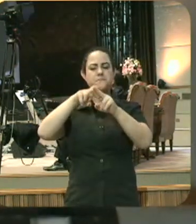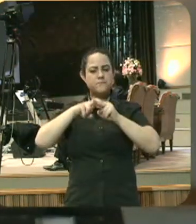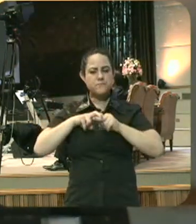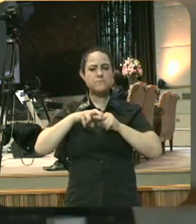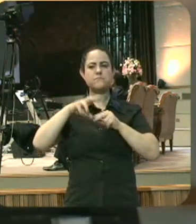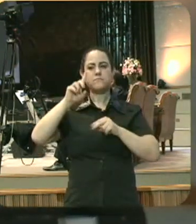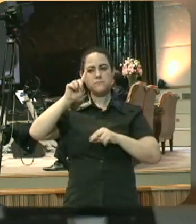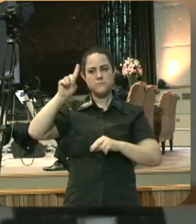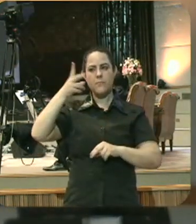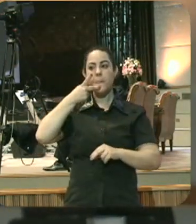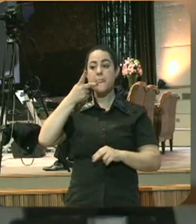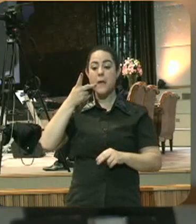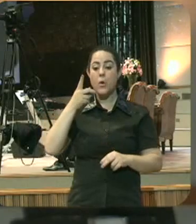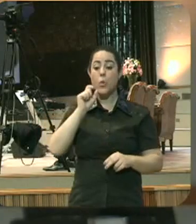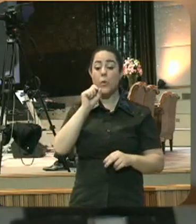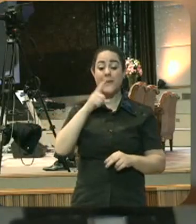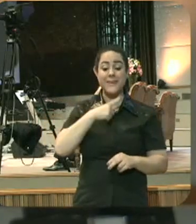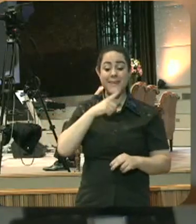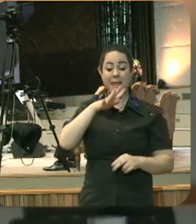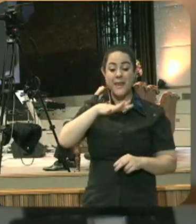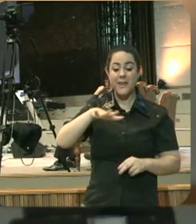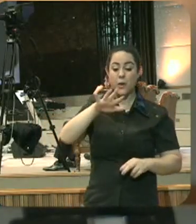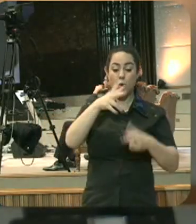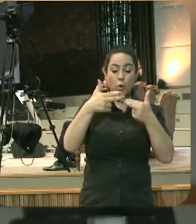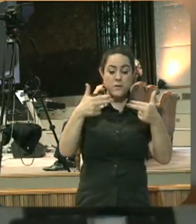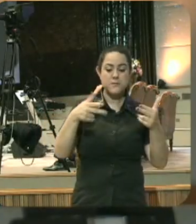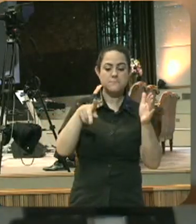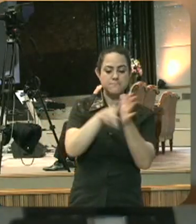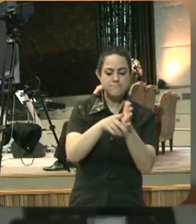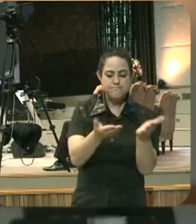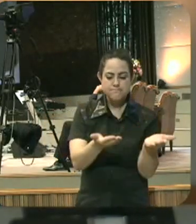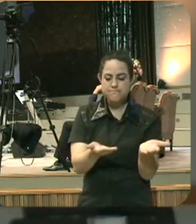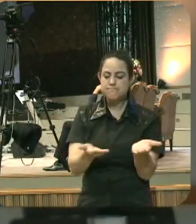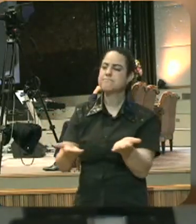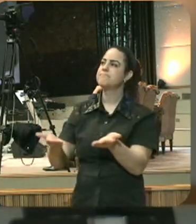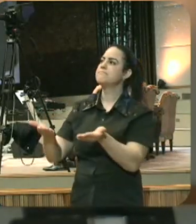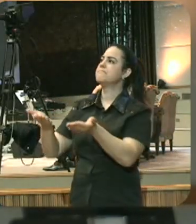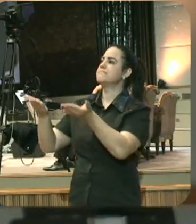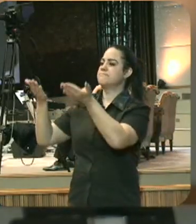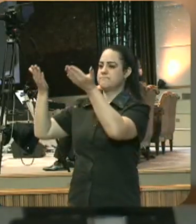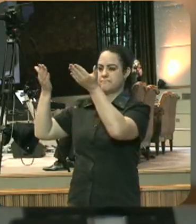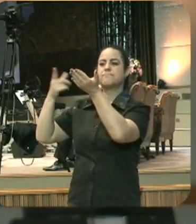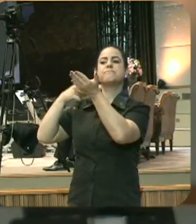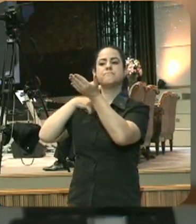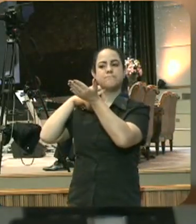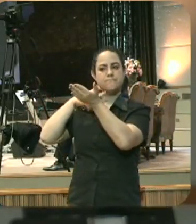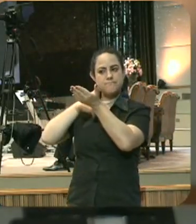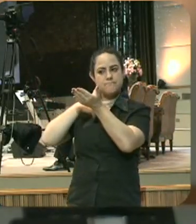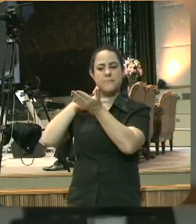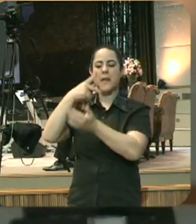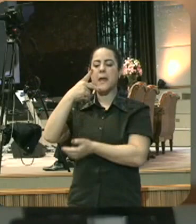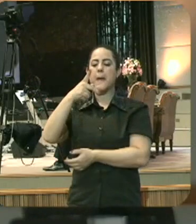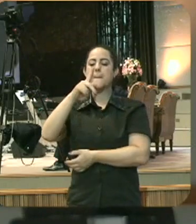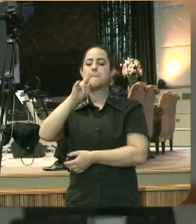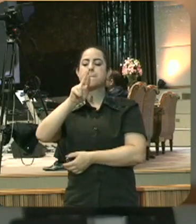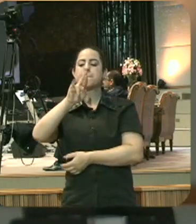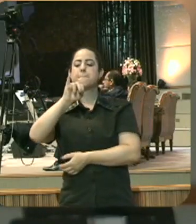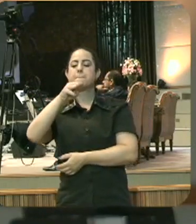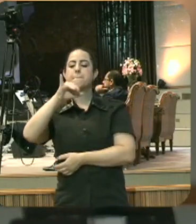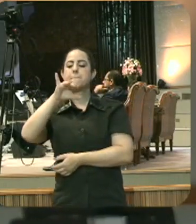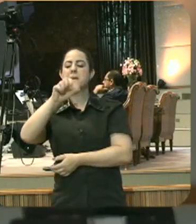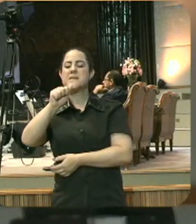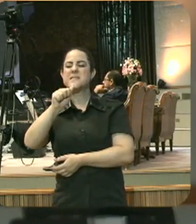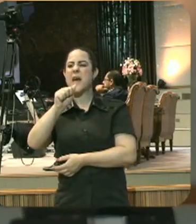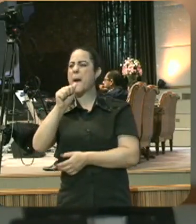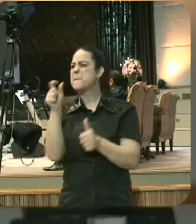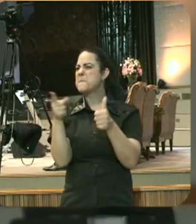as primícias seriam dele. Isso está escrito em toda a Bíblia, no